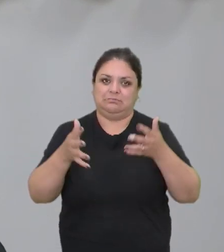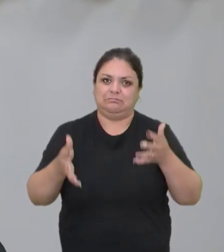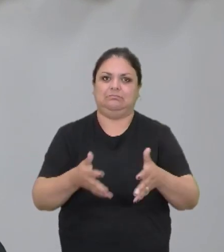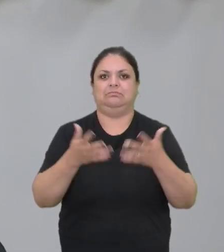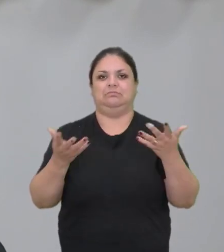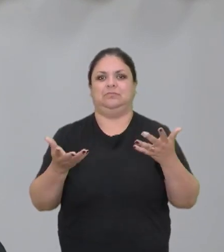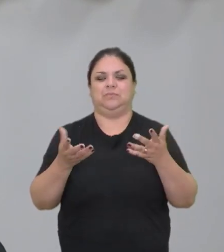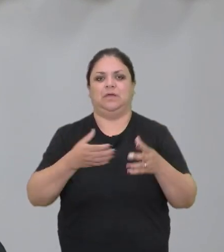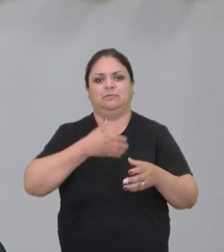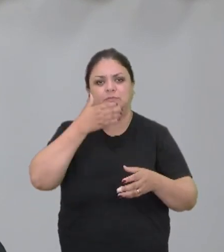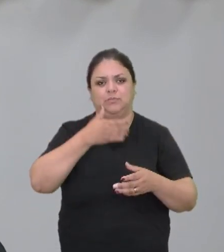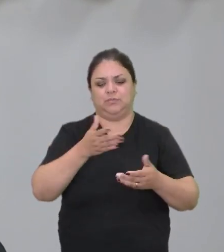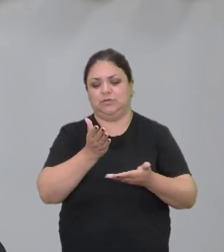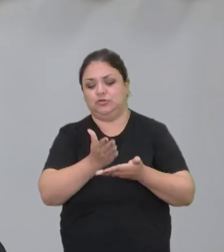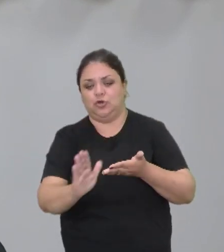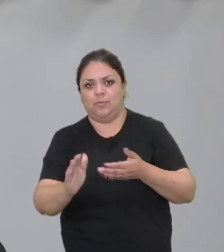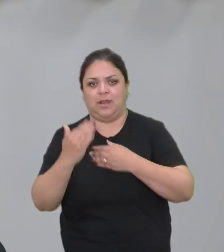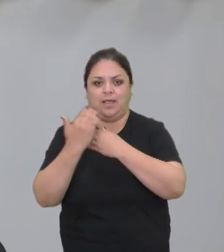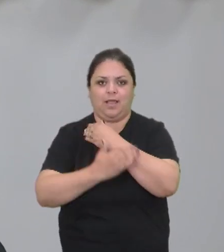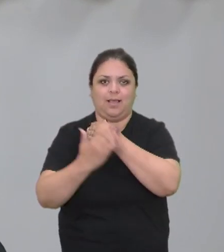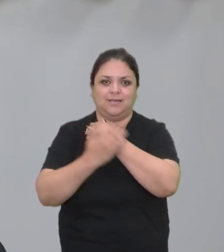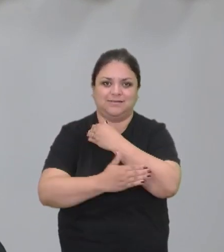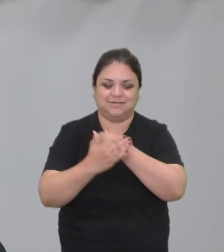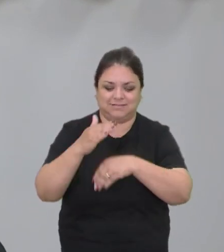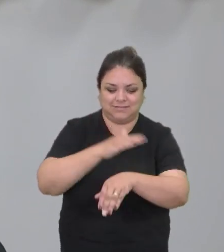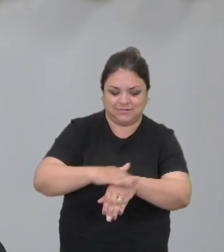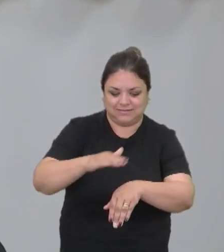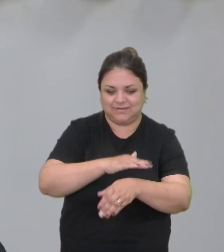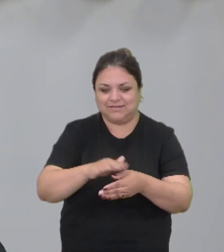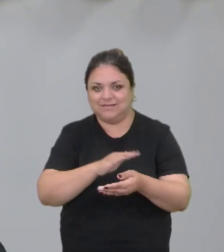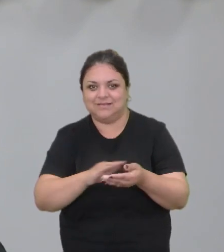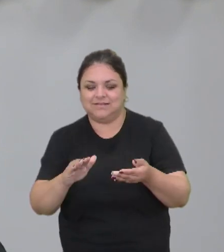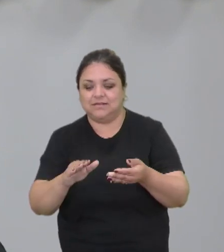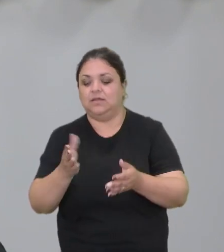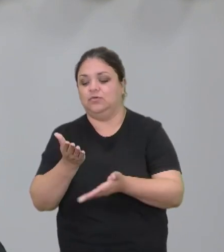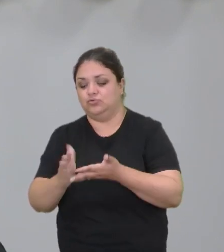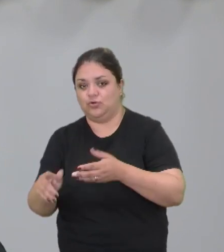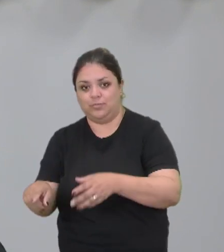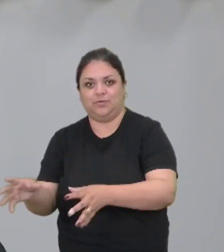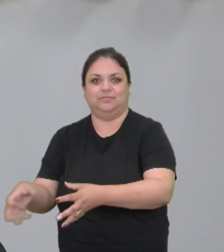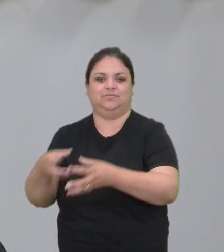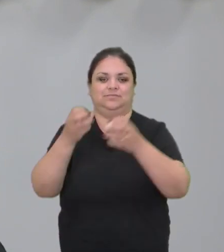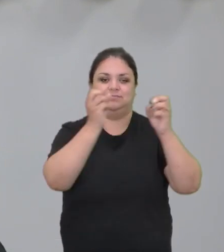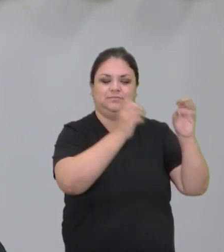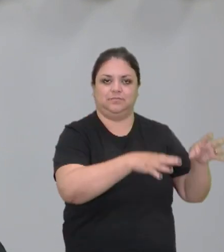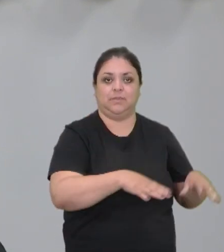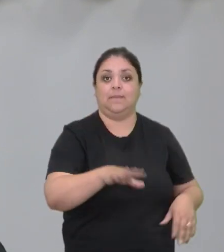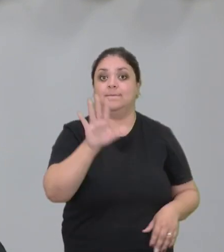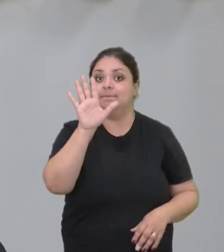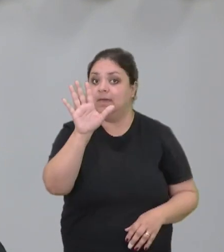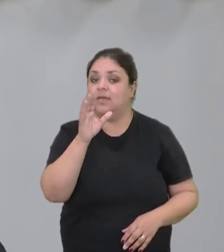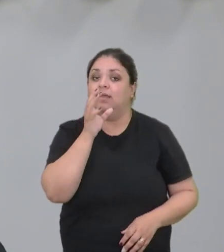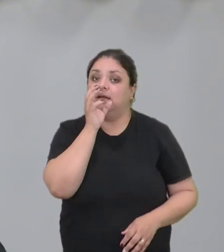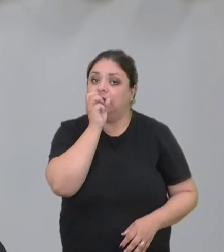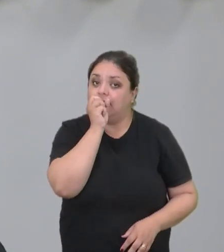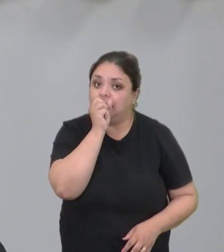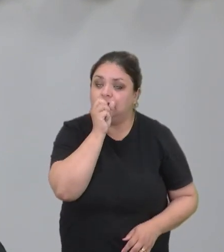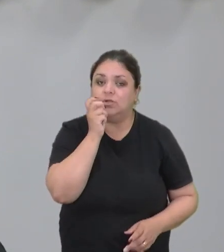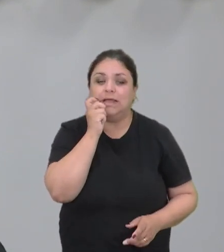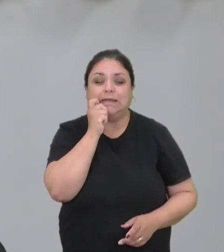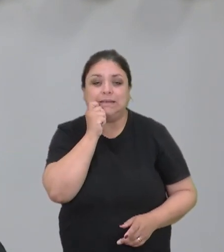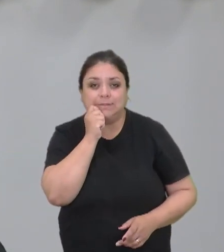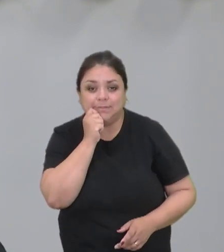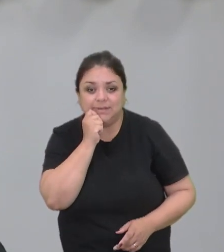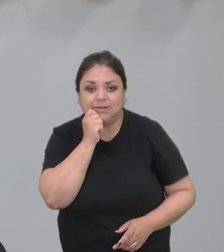aí verduras e lembrando, né, que a gente deixa os cítricos, então como por exemplo a laranja, o